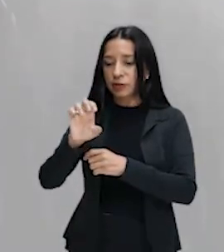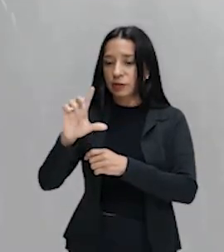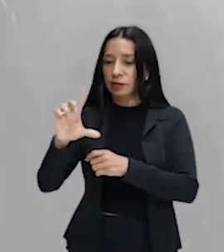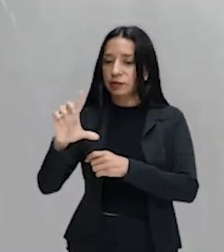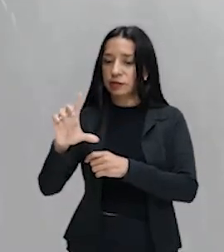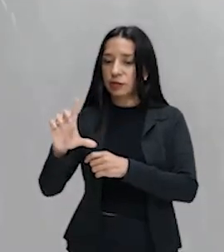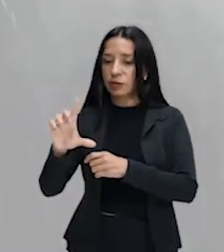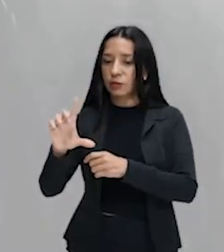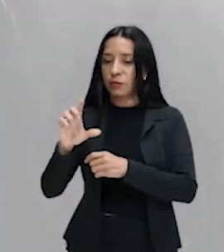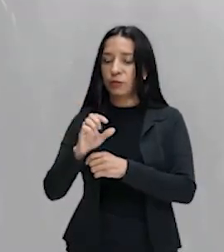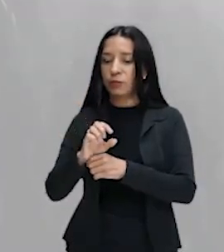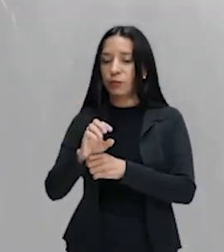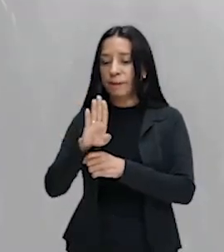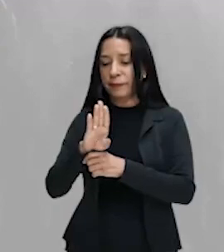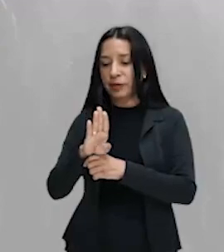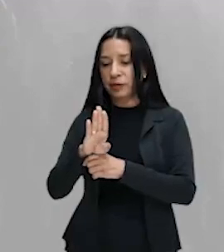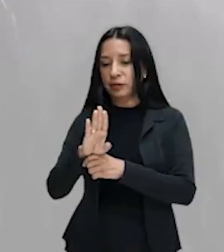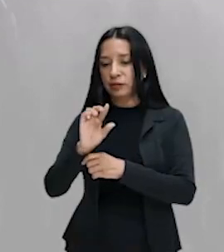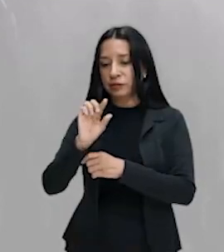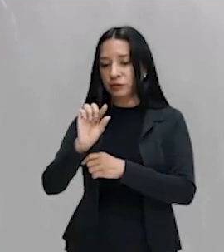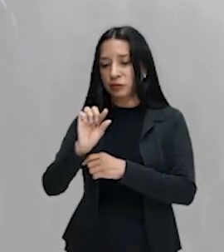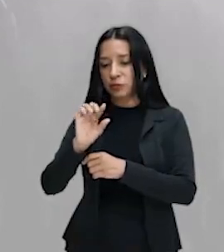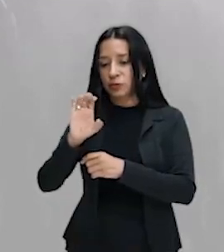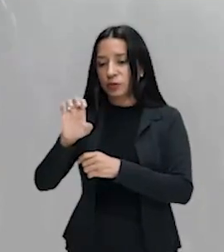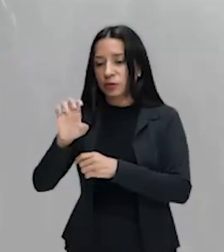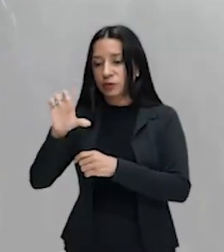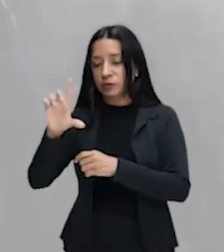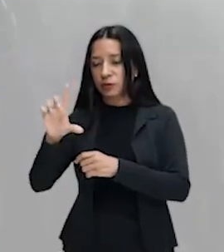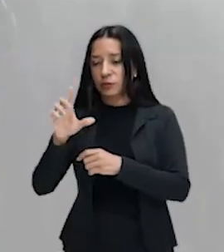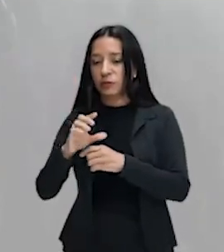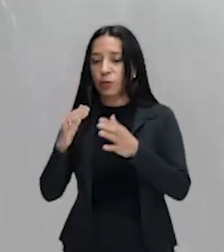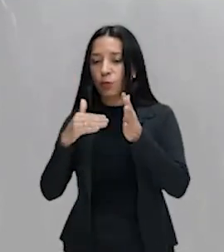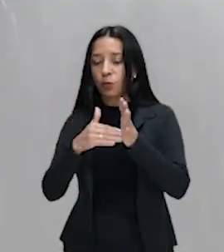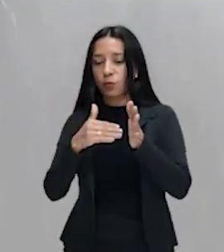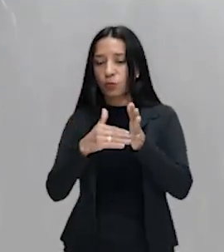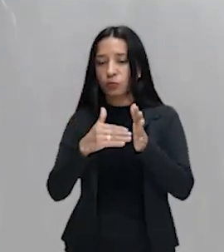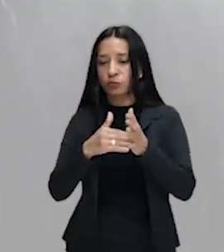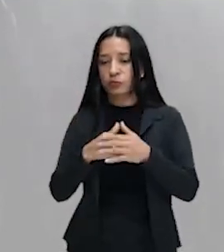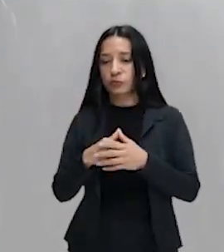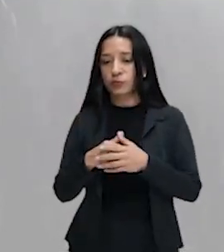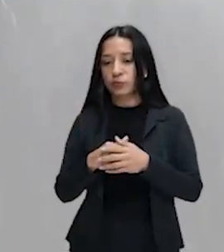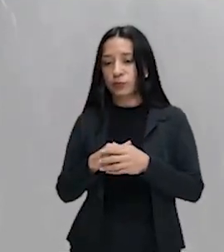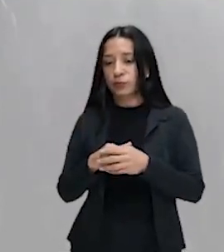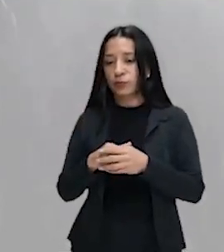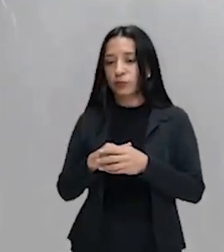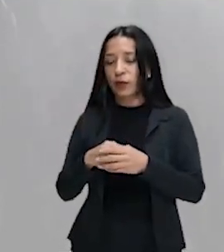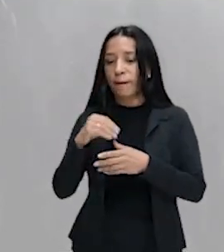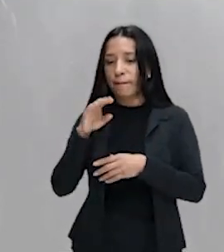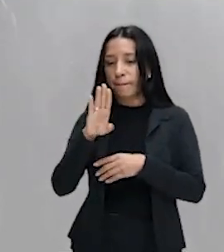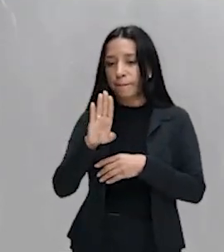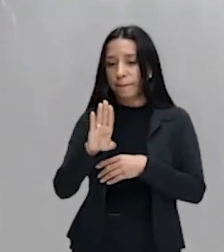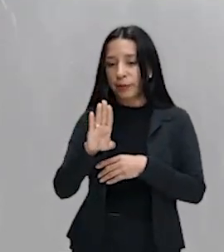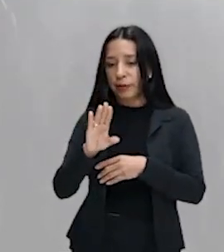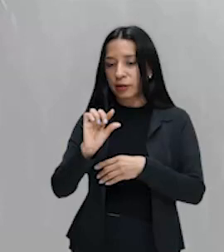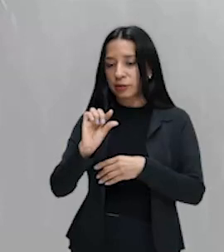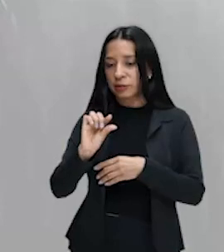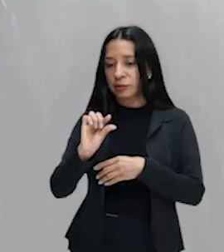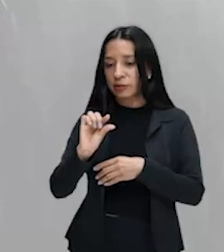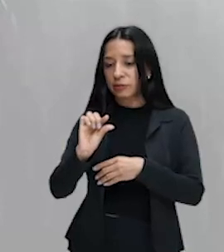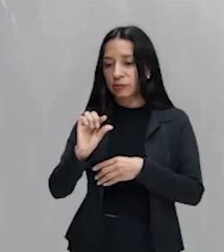ficar Bzinho, Ezão. E por último, o Bzinho com o Ezinho, ó. Vai